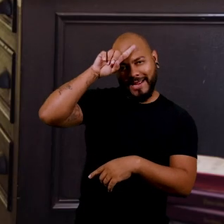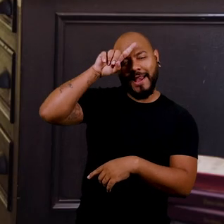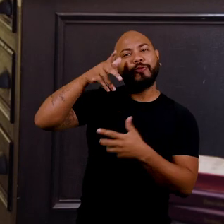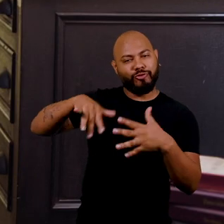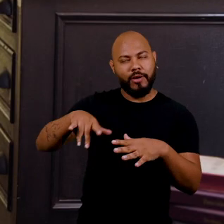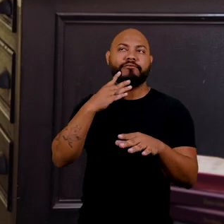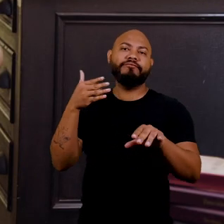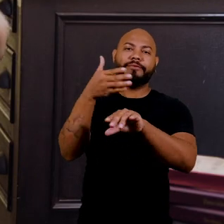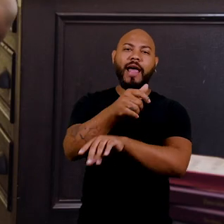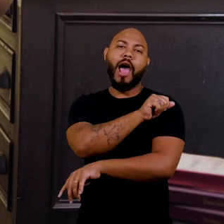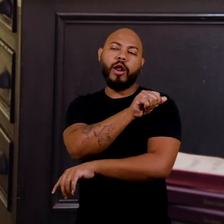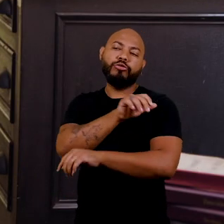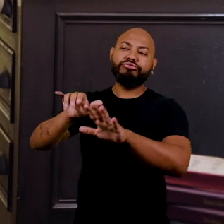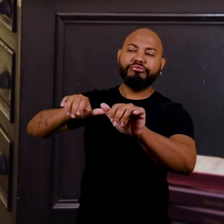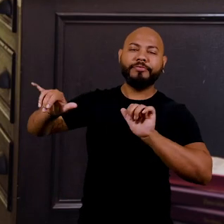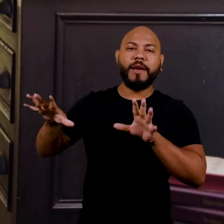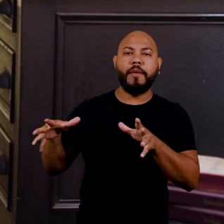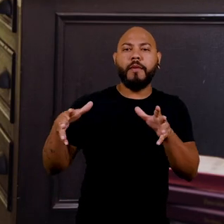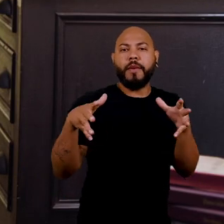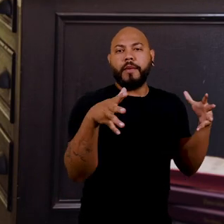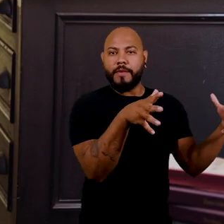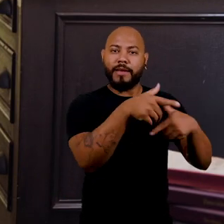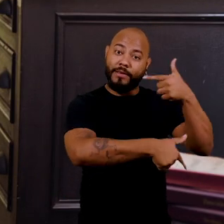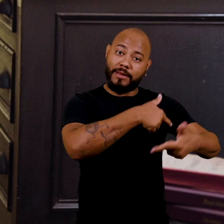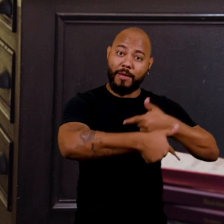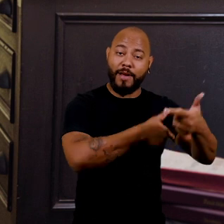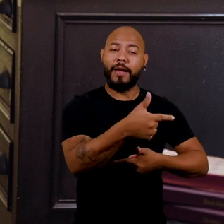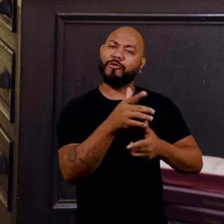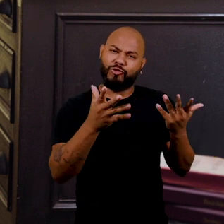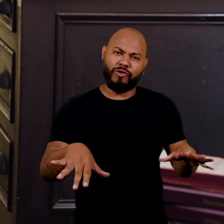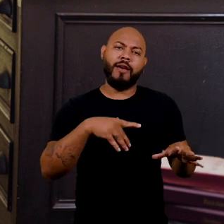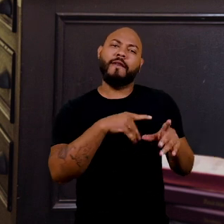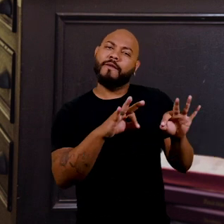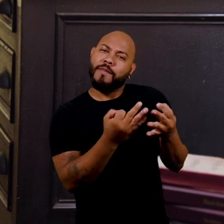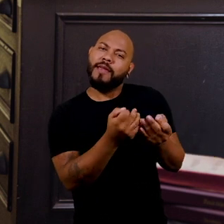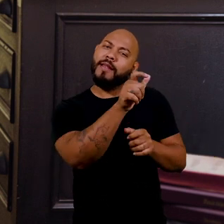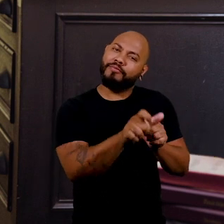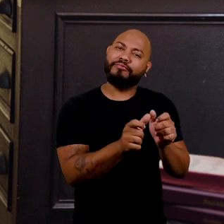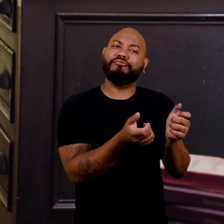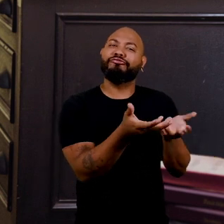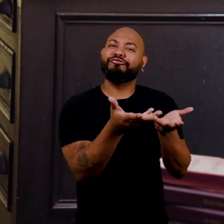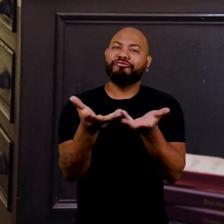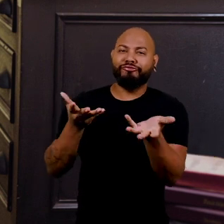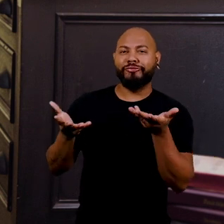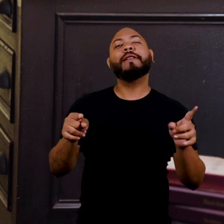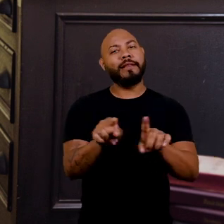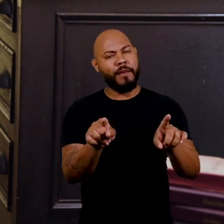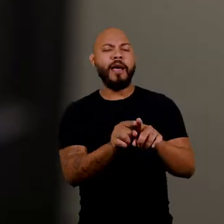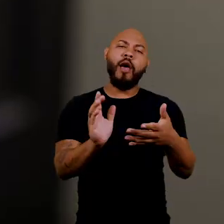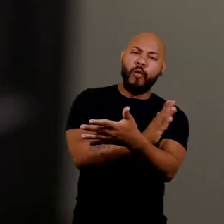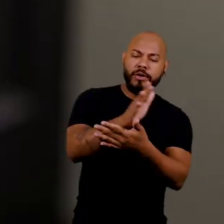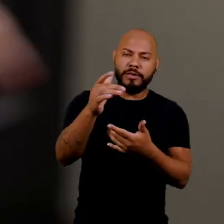levei meus alunos na época para fazer trabalho lá dentro, porque a gente tem que sensibilizar também. Porque, assim, como eu trabalho na bancada, eu trabalho com a parte de alguém,